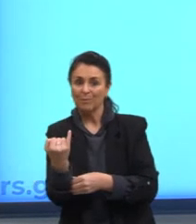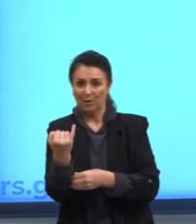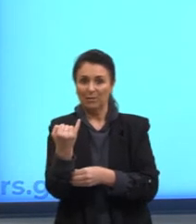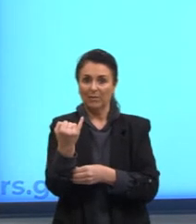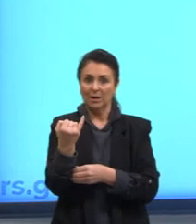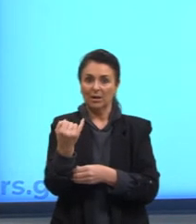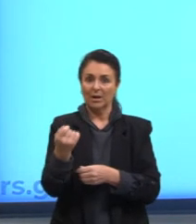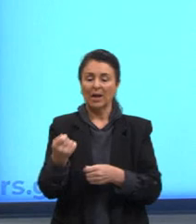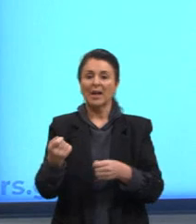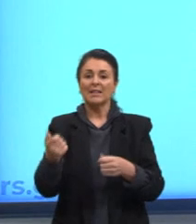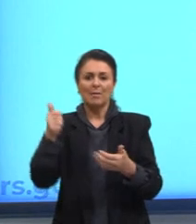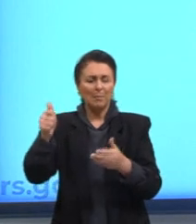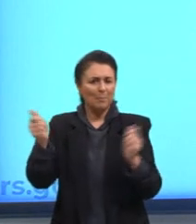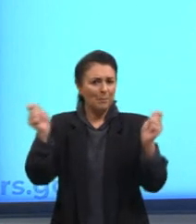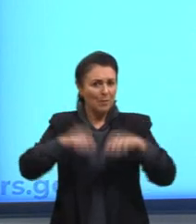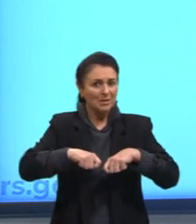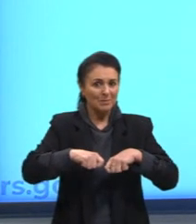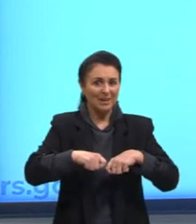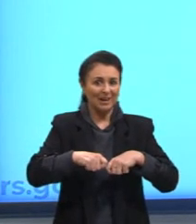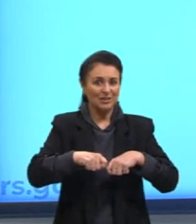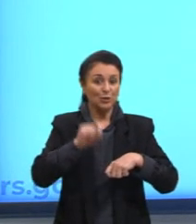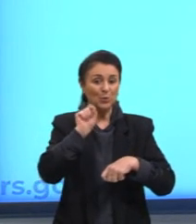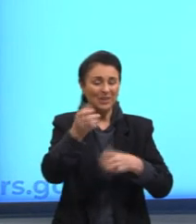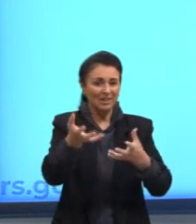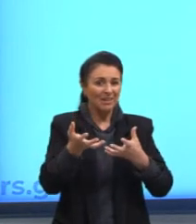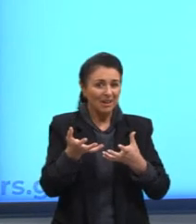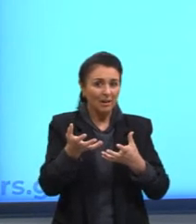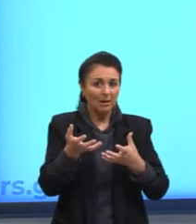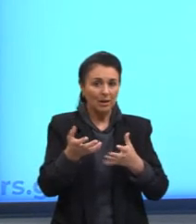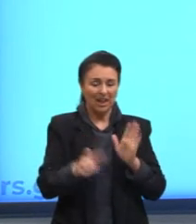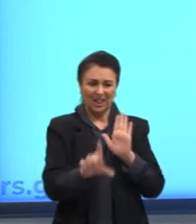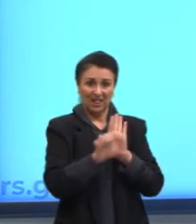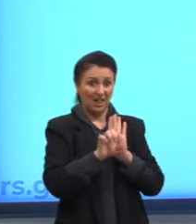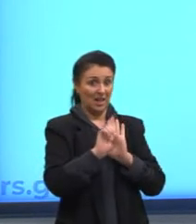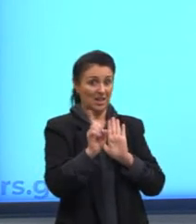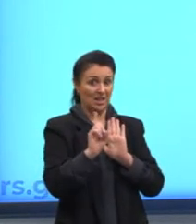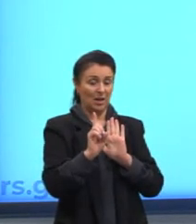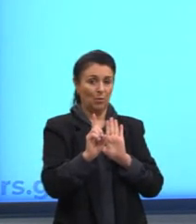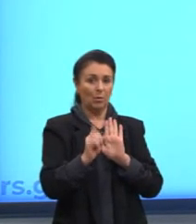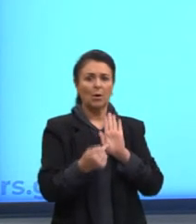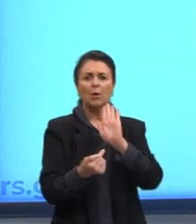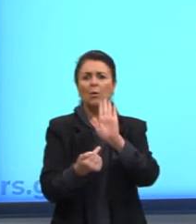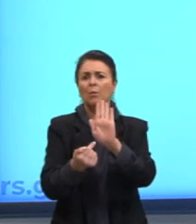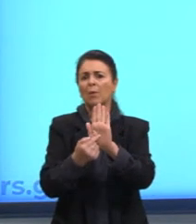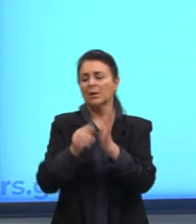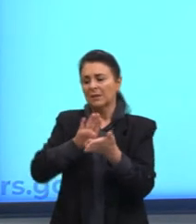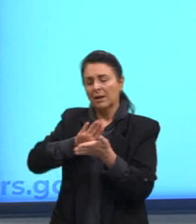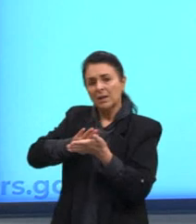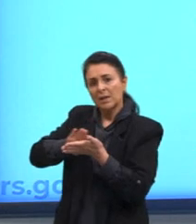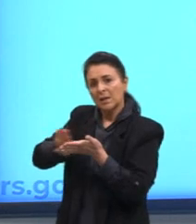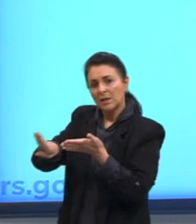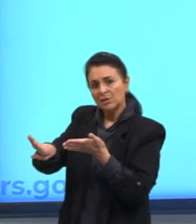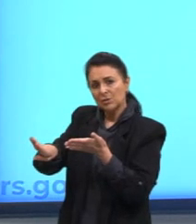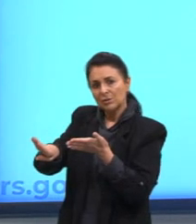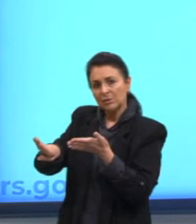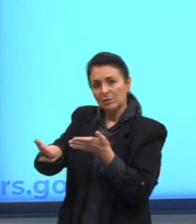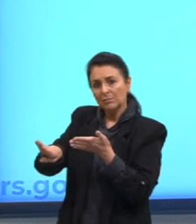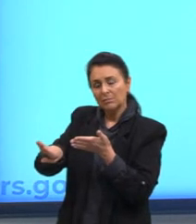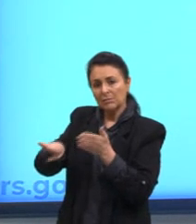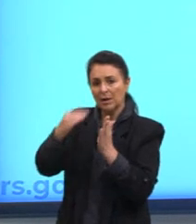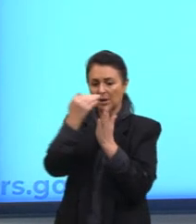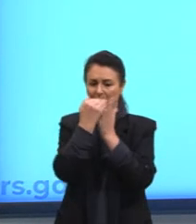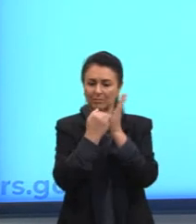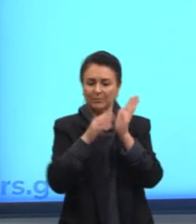de imposto à vontade não a legitimidade não é a lei estabelece retirando estabelece